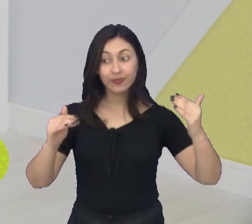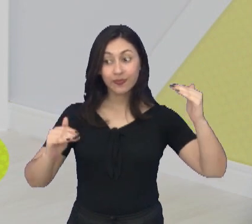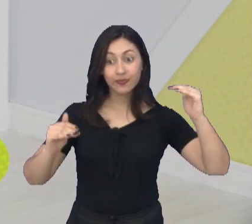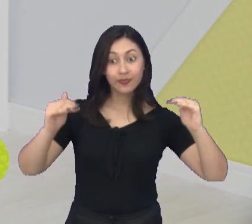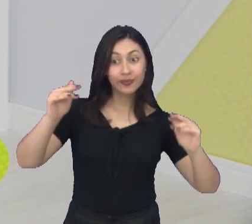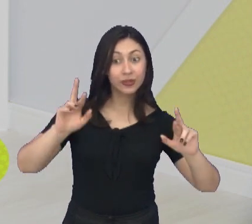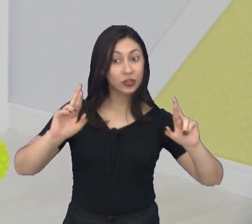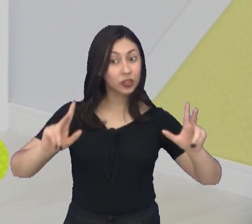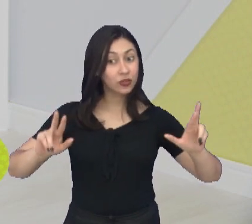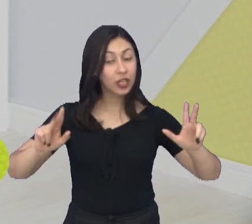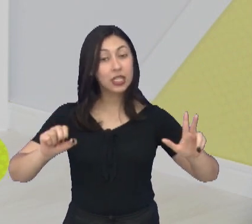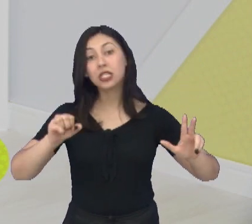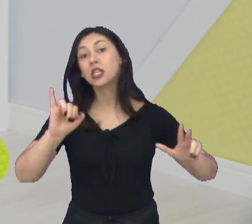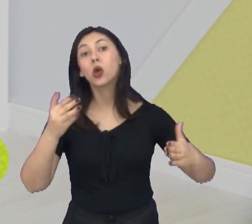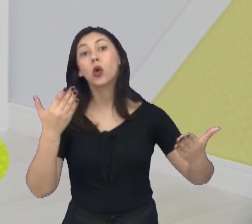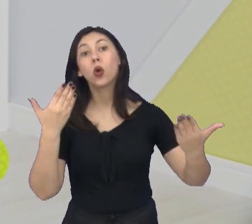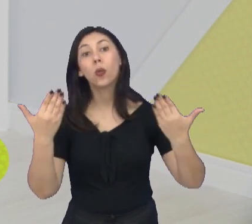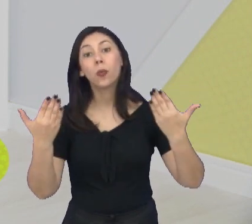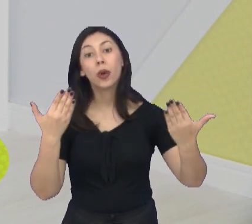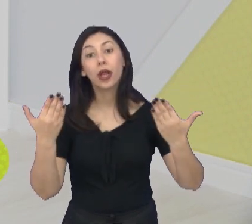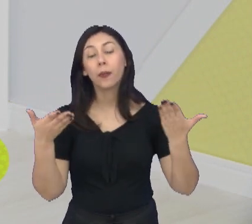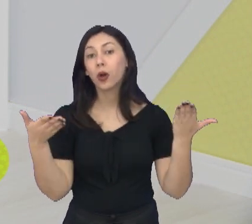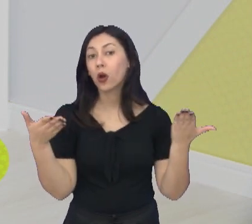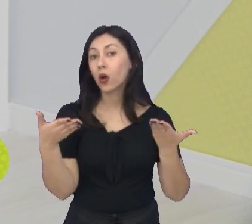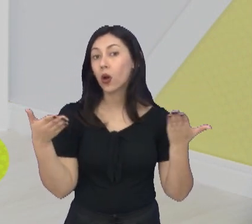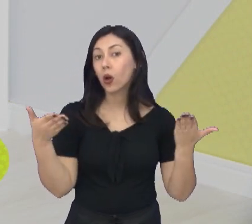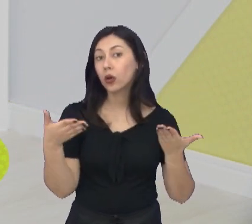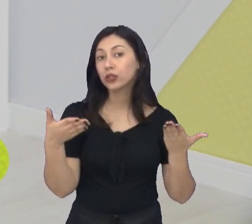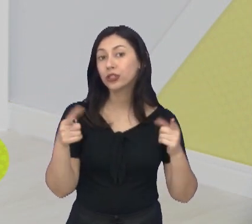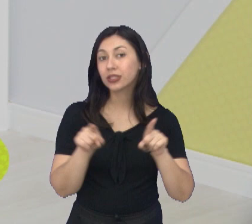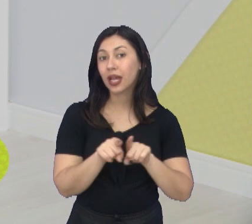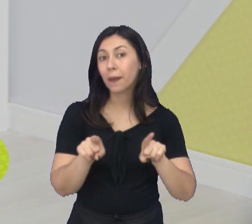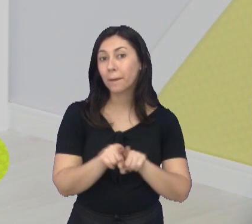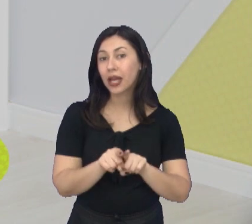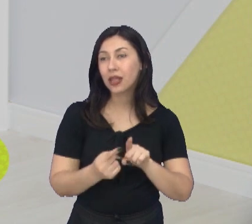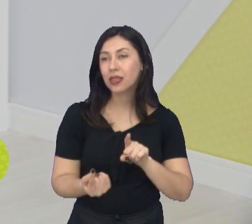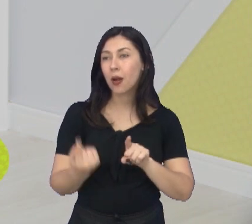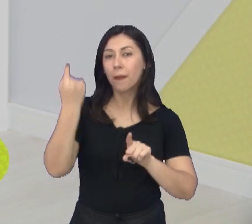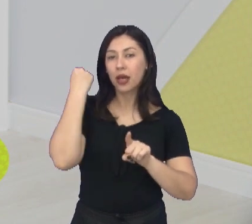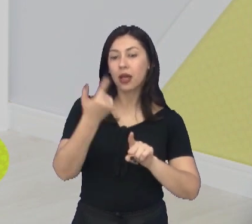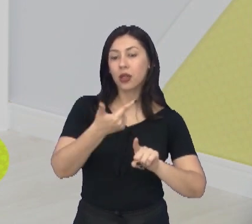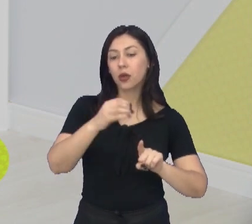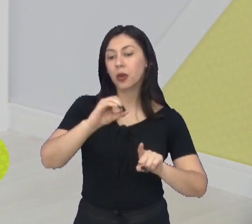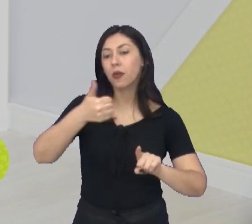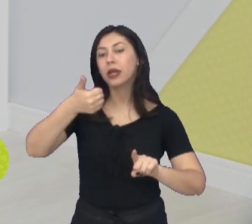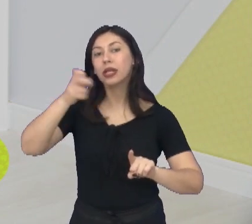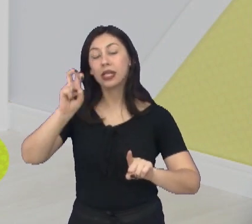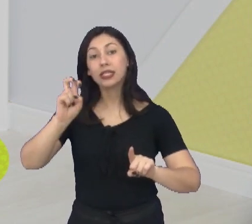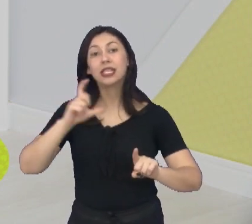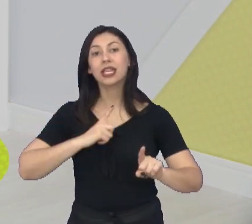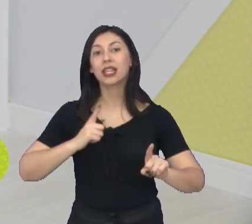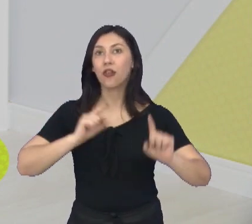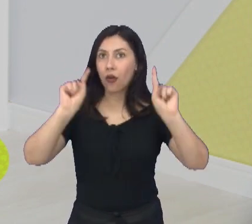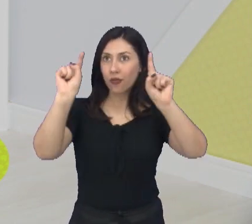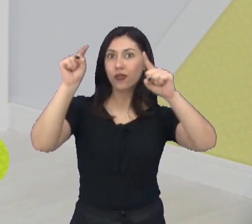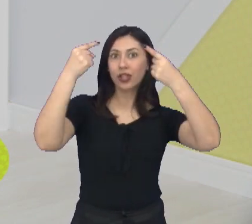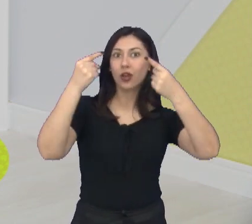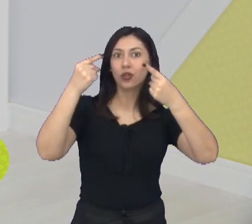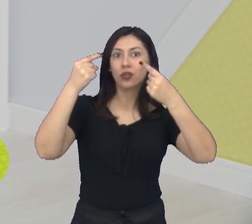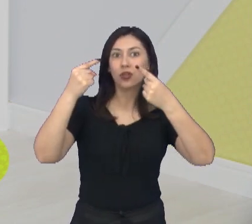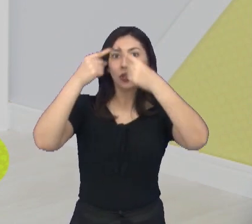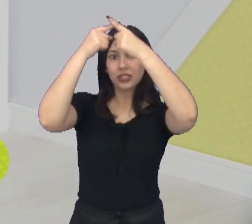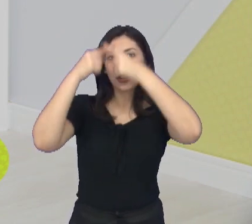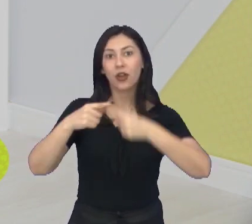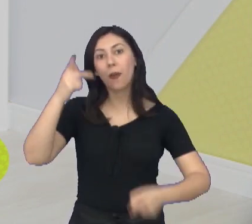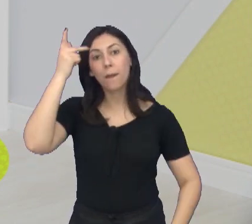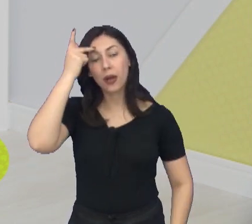se compararmos as equipes de hoje e as de 2015, quando os times fizeram a final do Campeonato Paulista daquele ano, lá